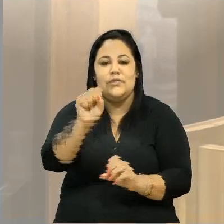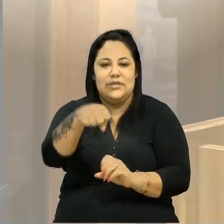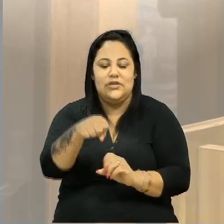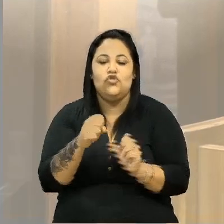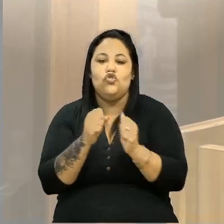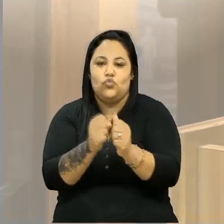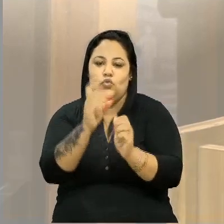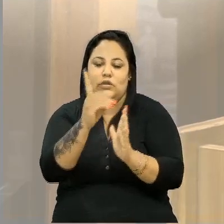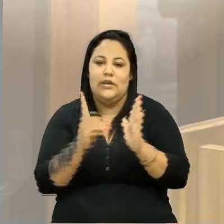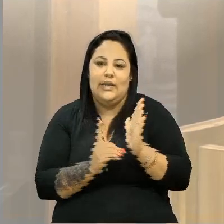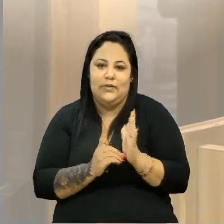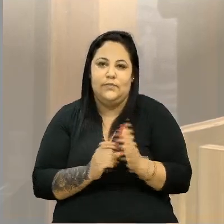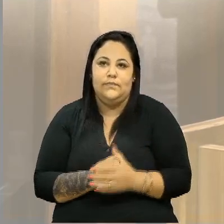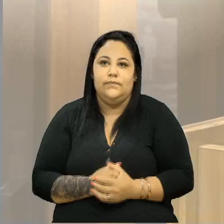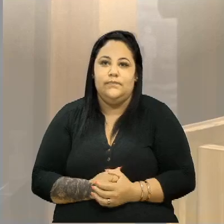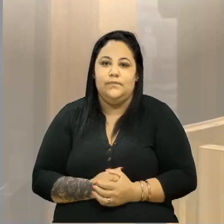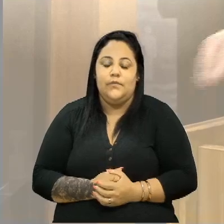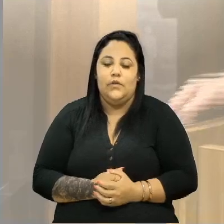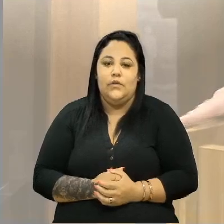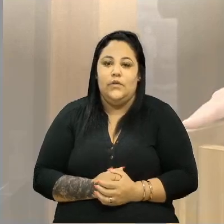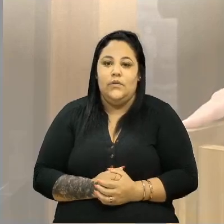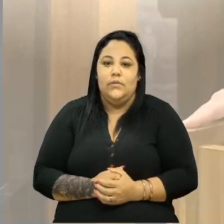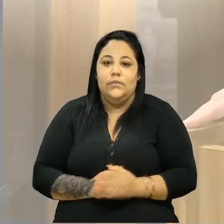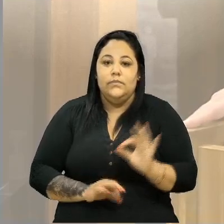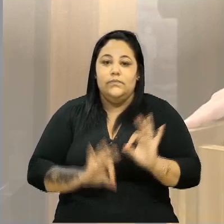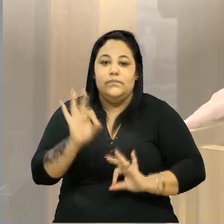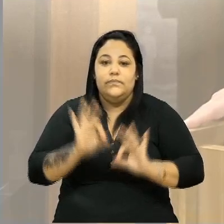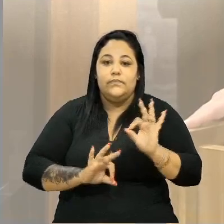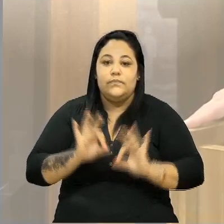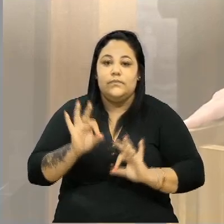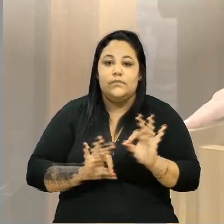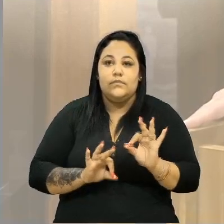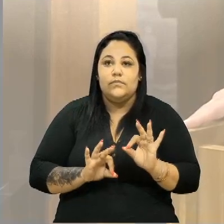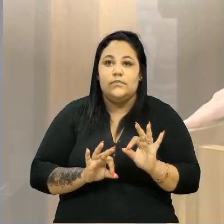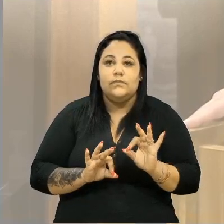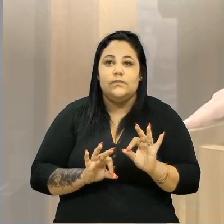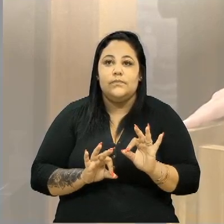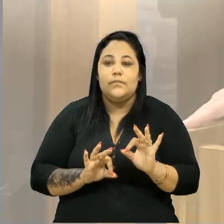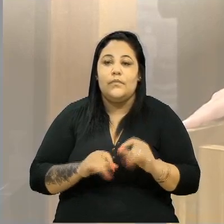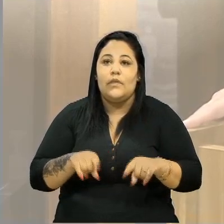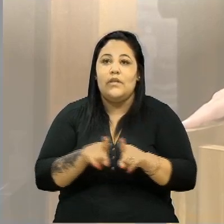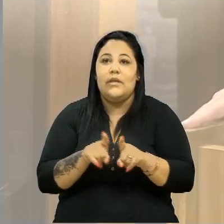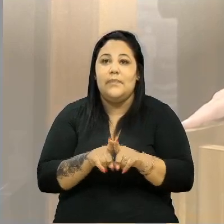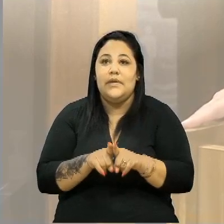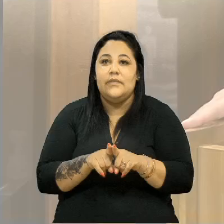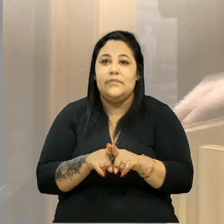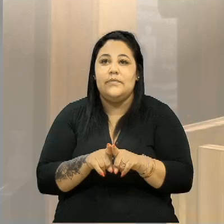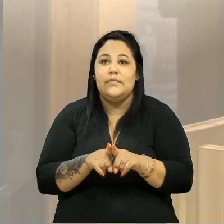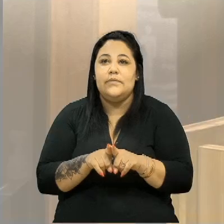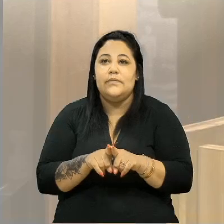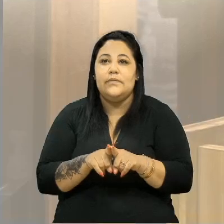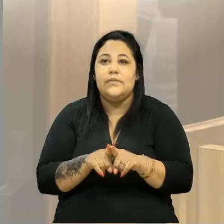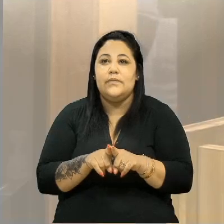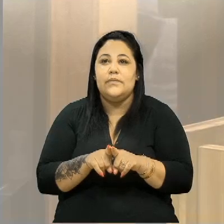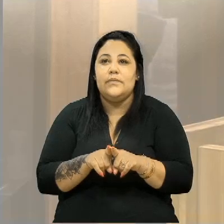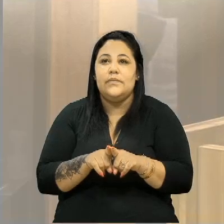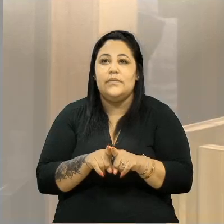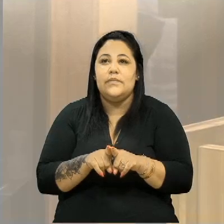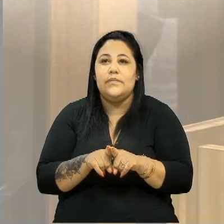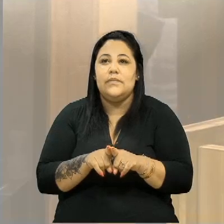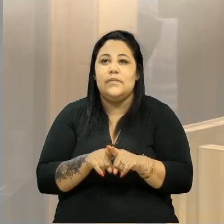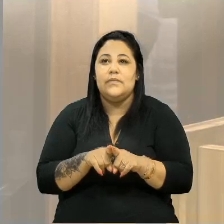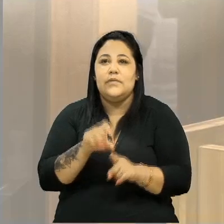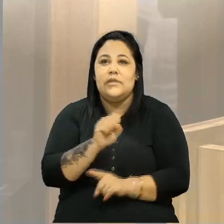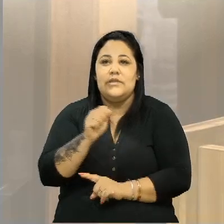decreto. Projeto de sandbox também, projeto meu, feito através, que é o sandbox, é ambiente de teste para inovação